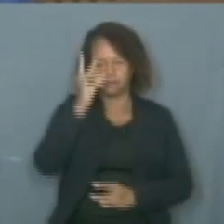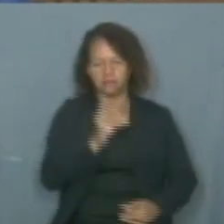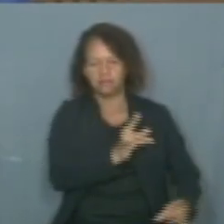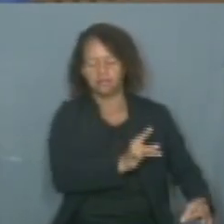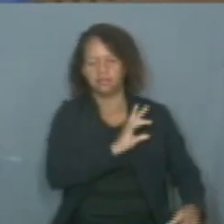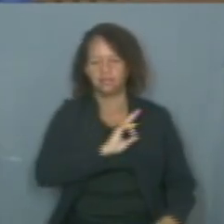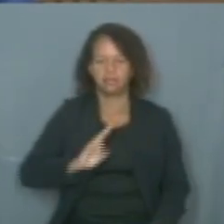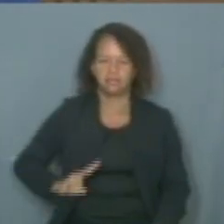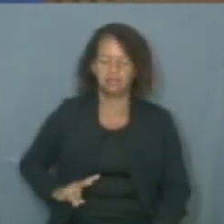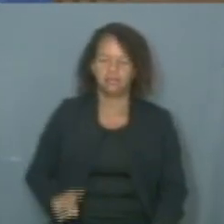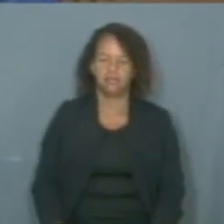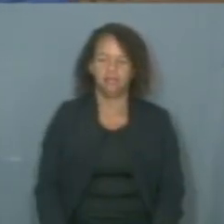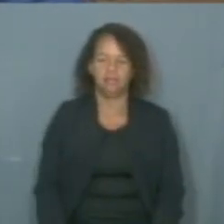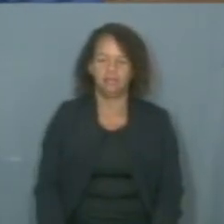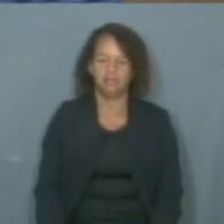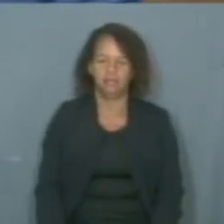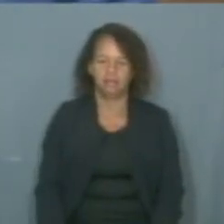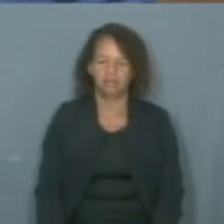para a vereadora.